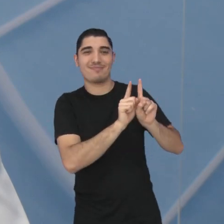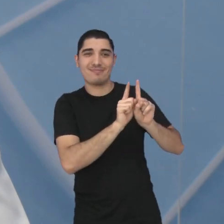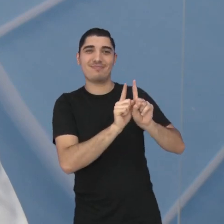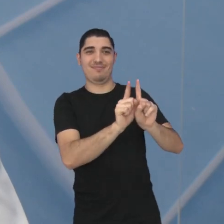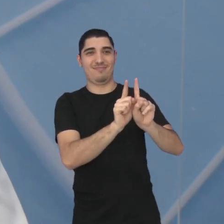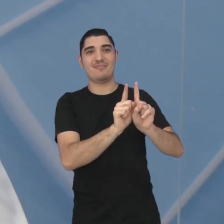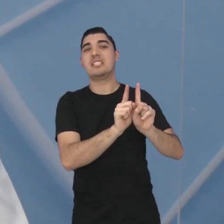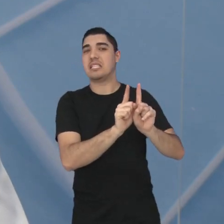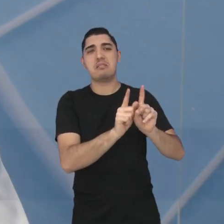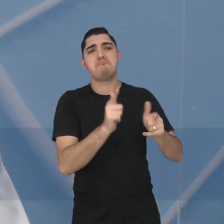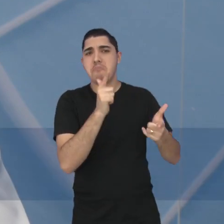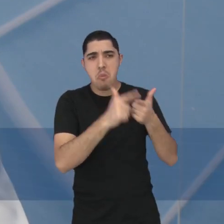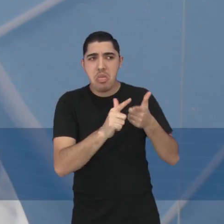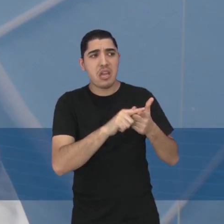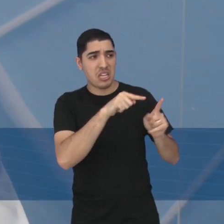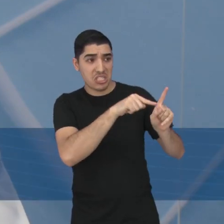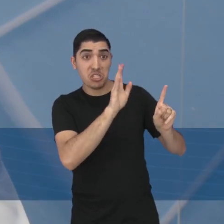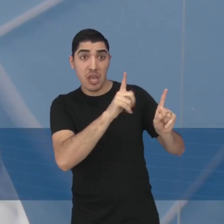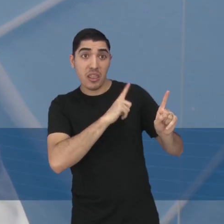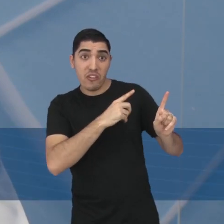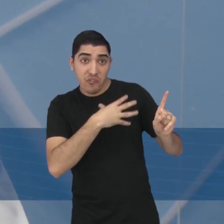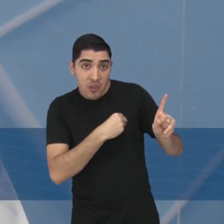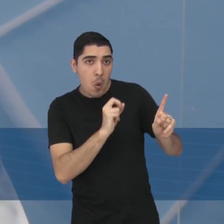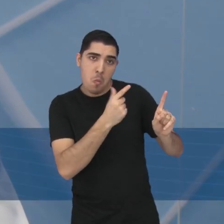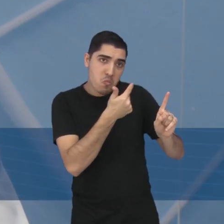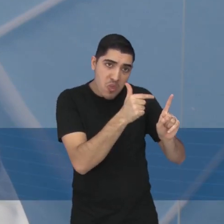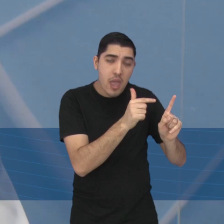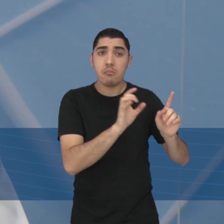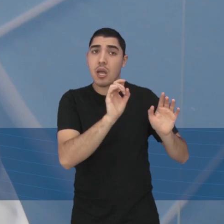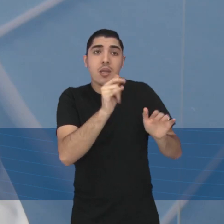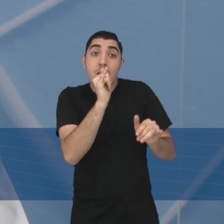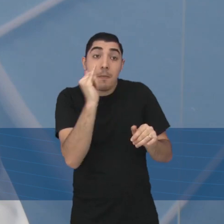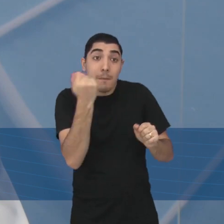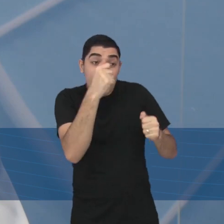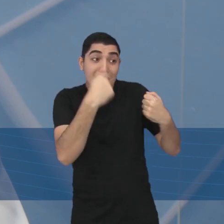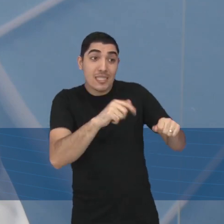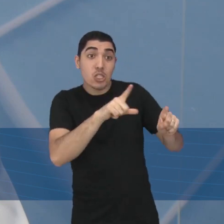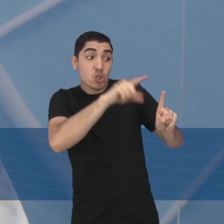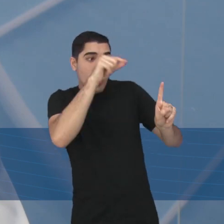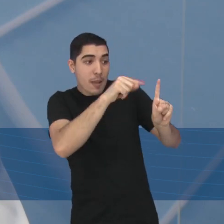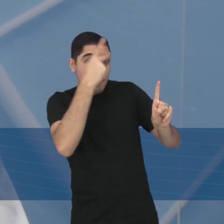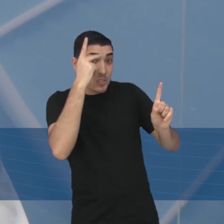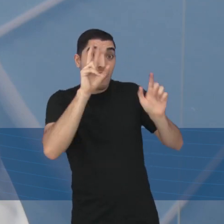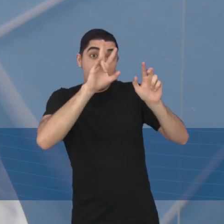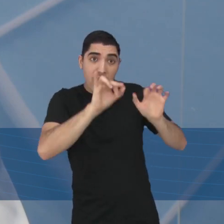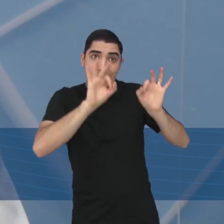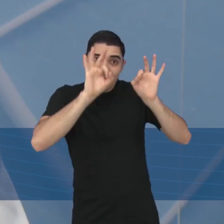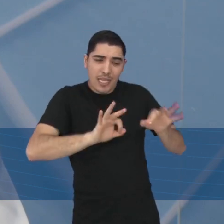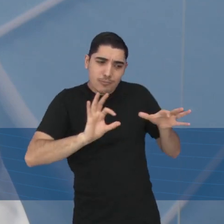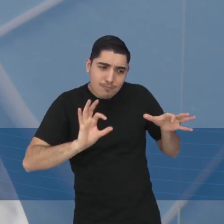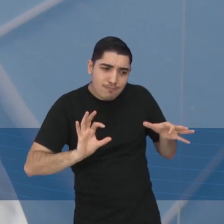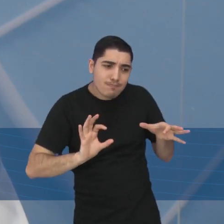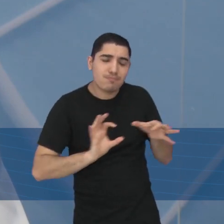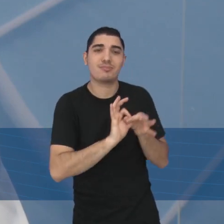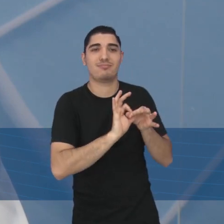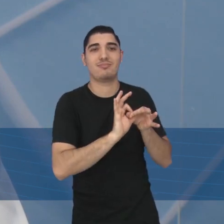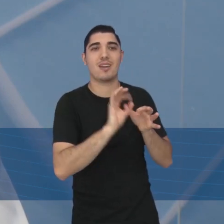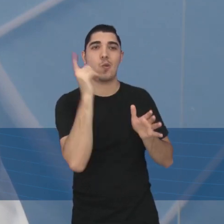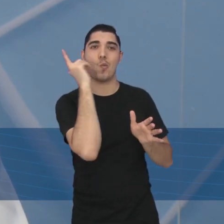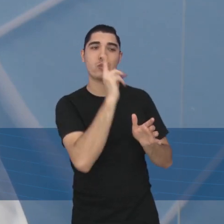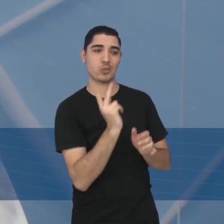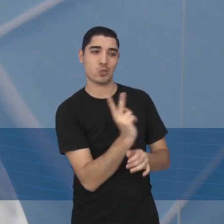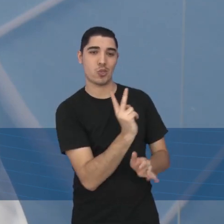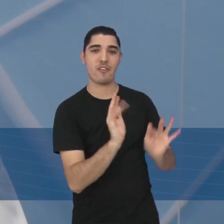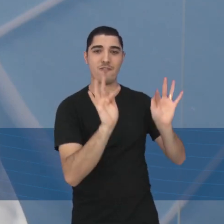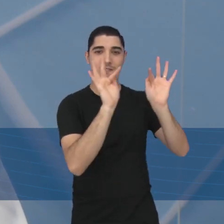família, independente se tem filho ou não, ela precisa sim escolher uma pessoa que vai caminhar de mão dada para ela caminhar para a felicidade, né?